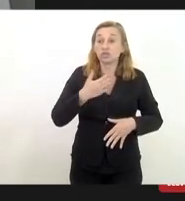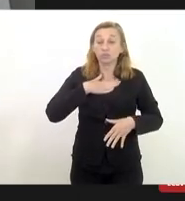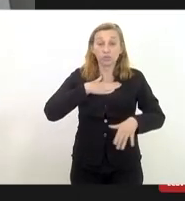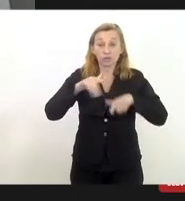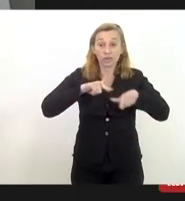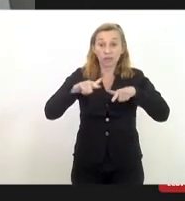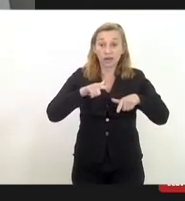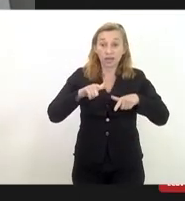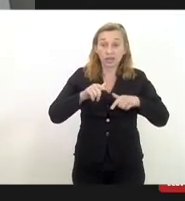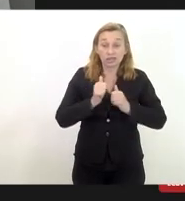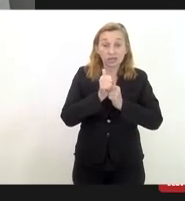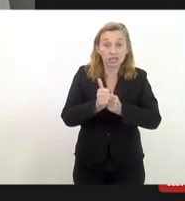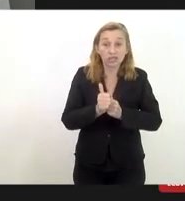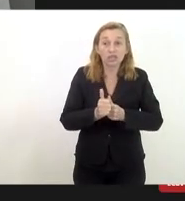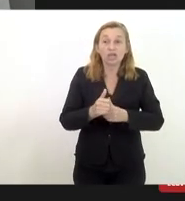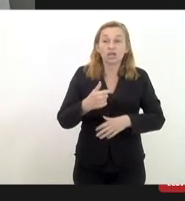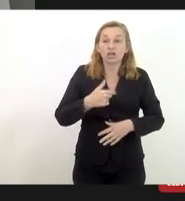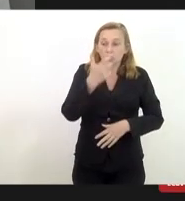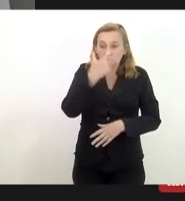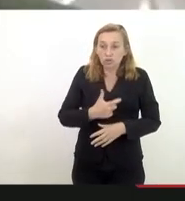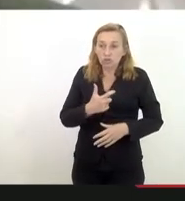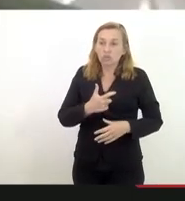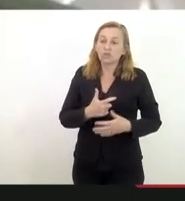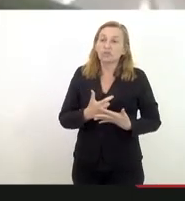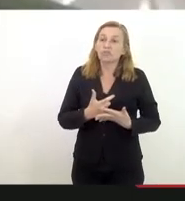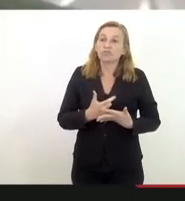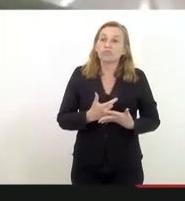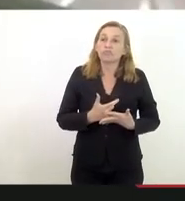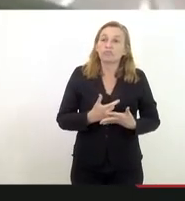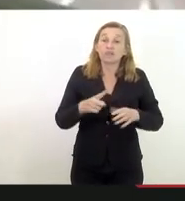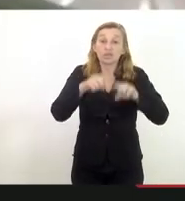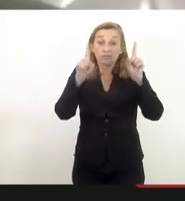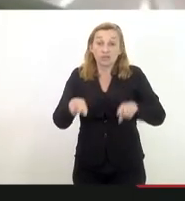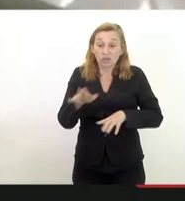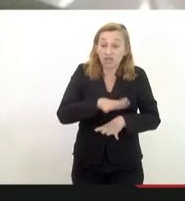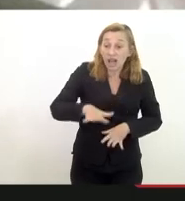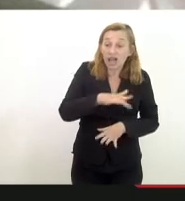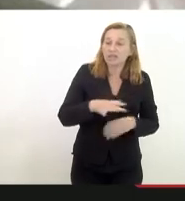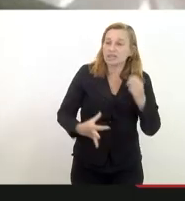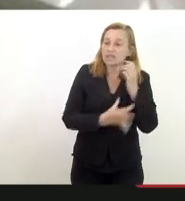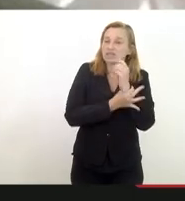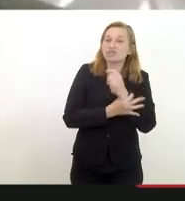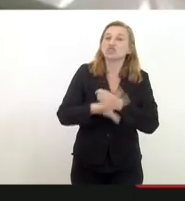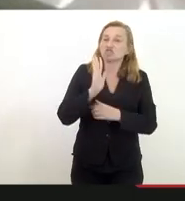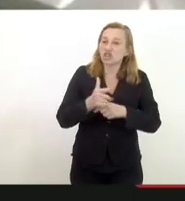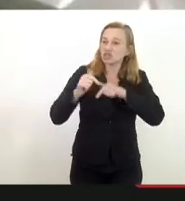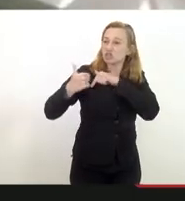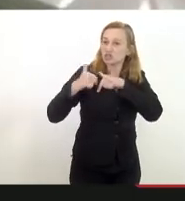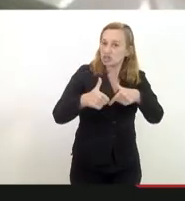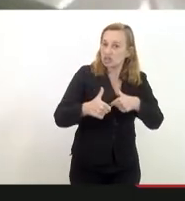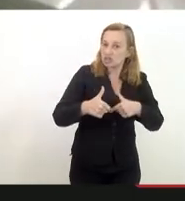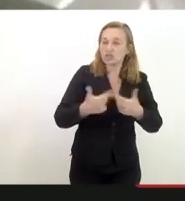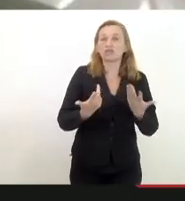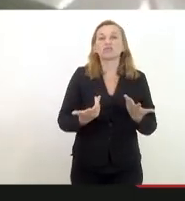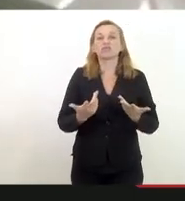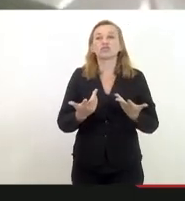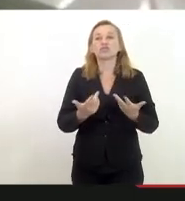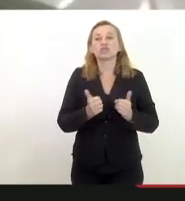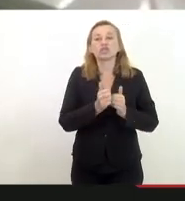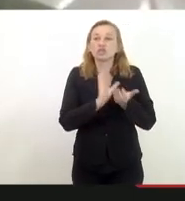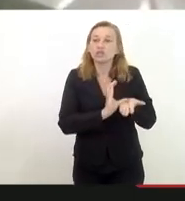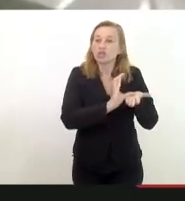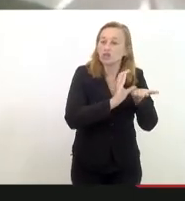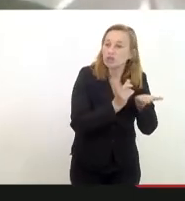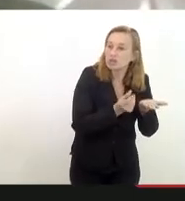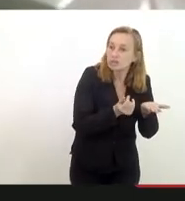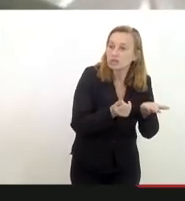a direcionar, eu que sou uma servidora da área da segurança e tinha já uma tradição de direcionar orçamento